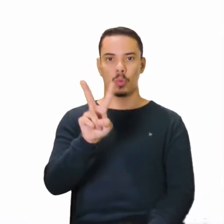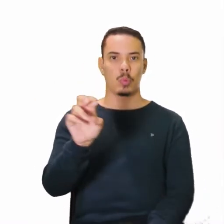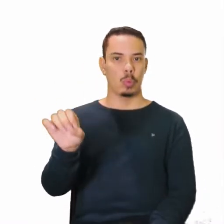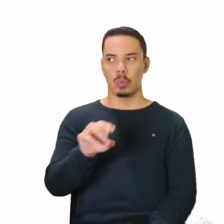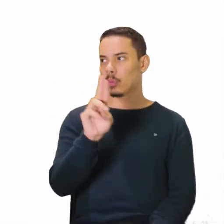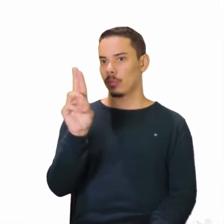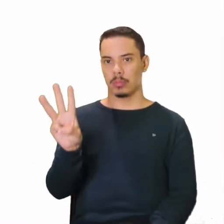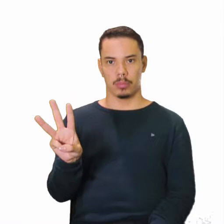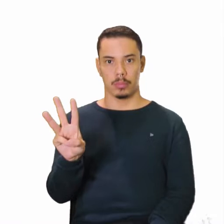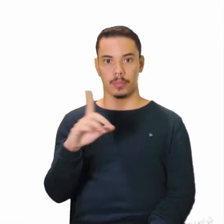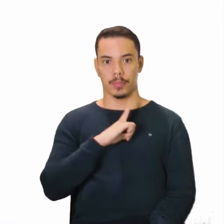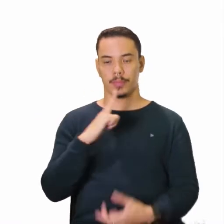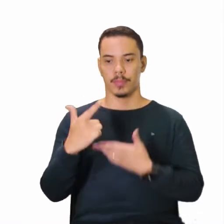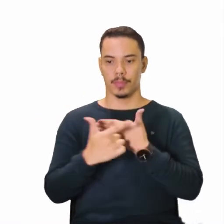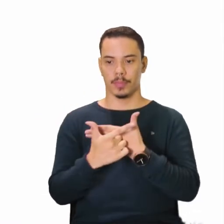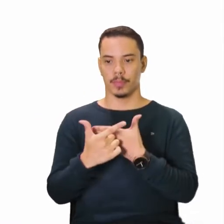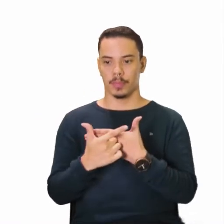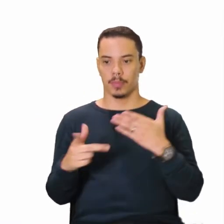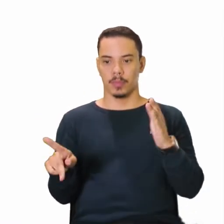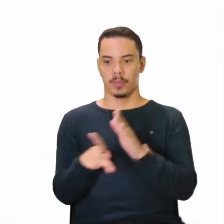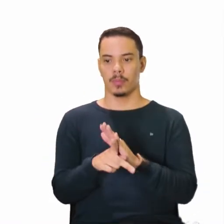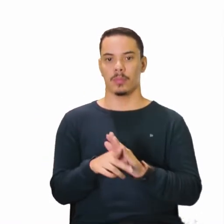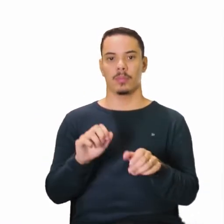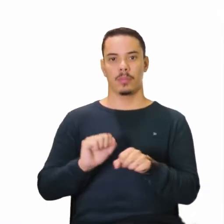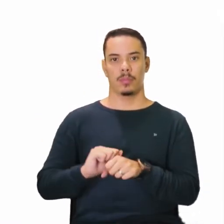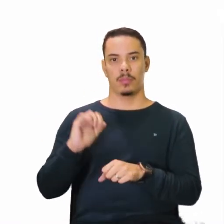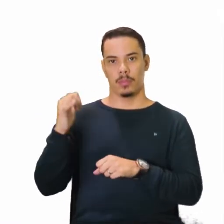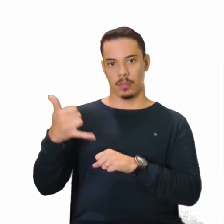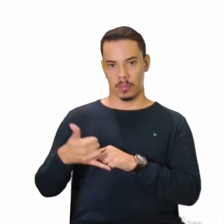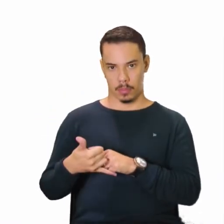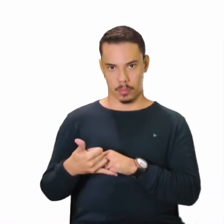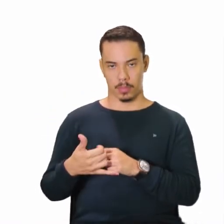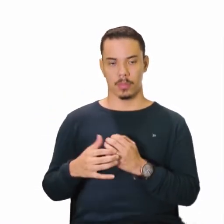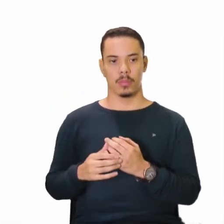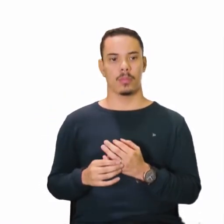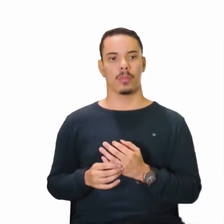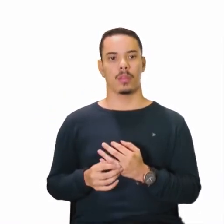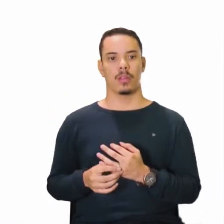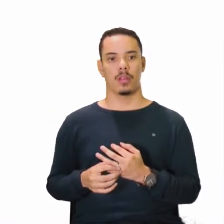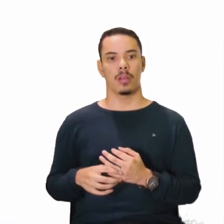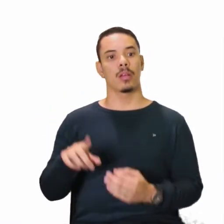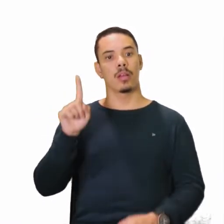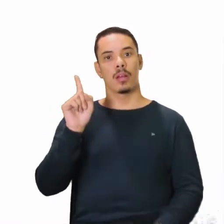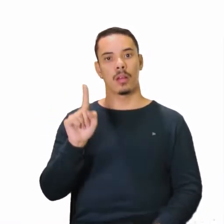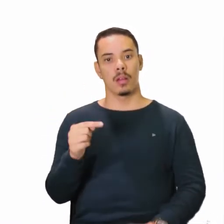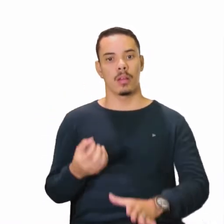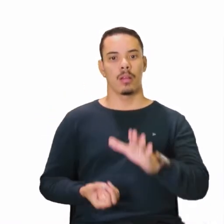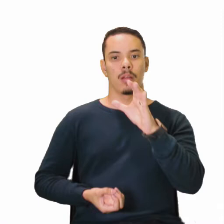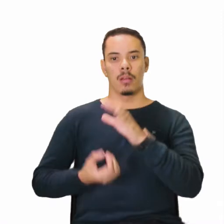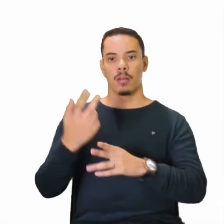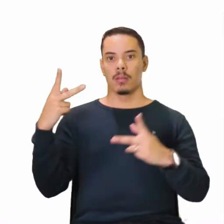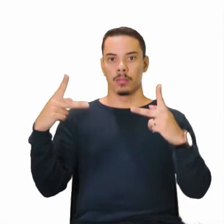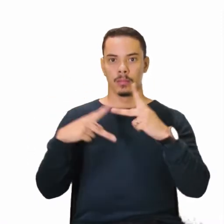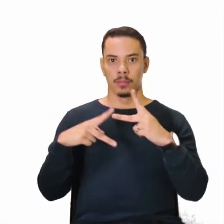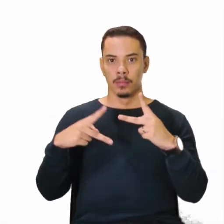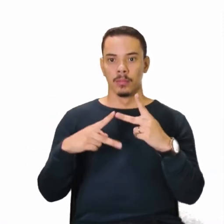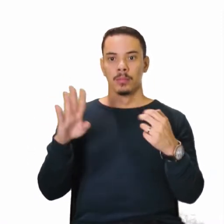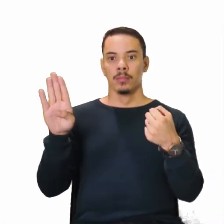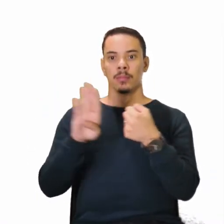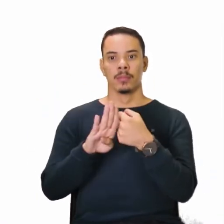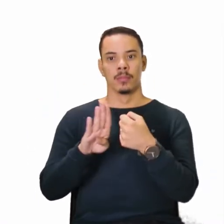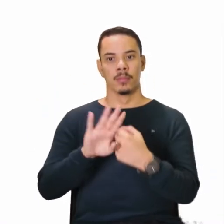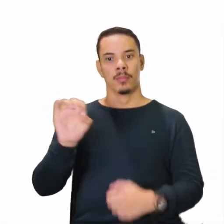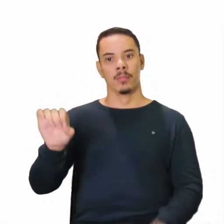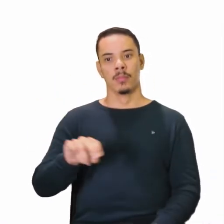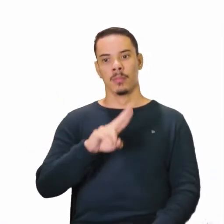a função de advérbio. Geralmente é formada por preposição, substantivo